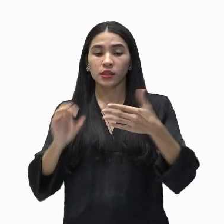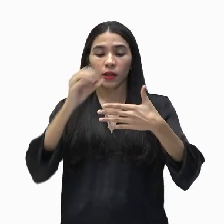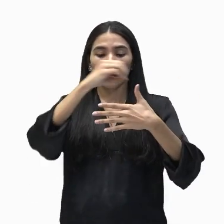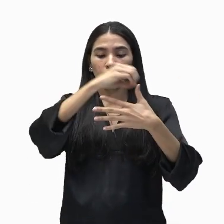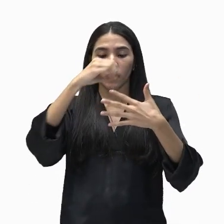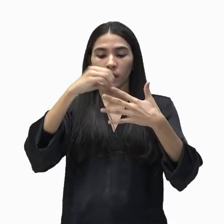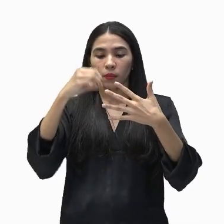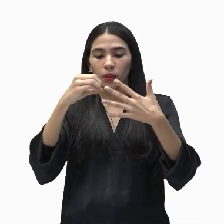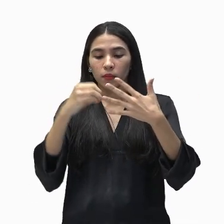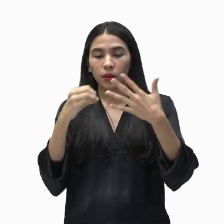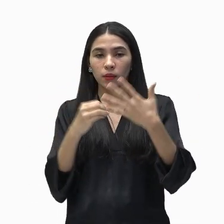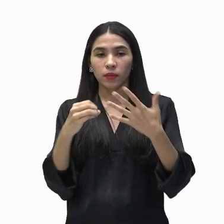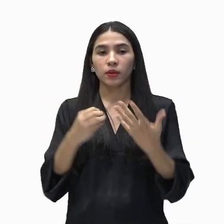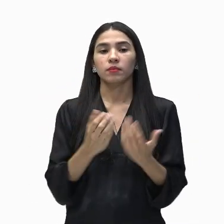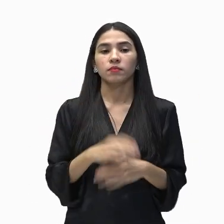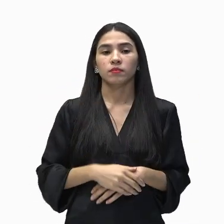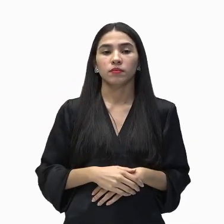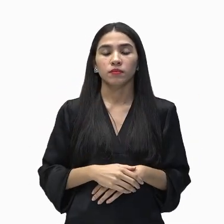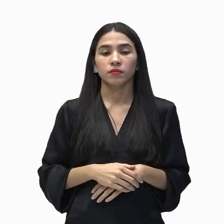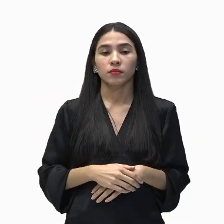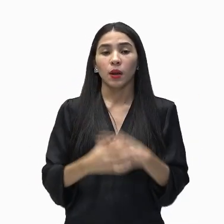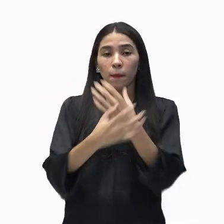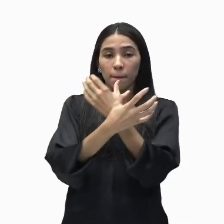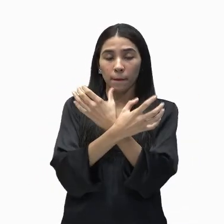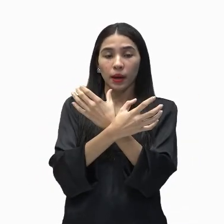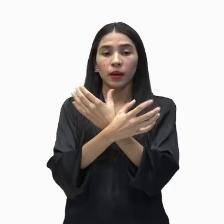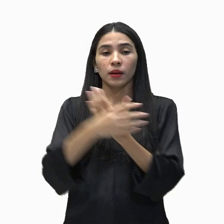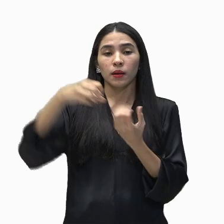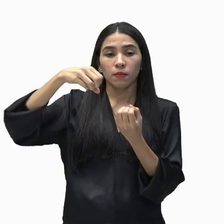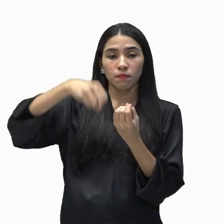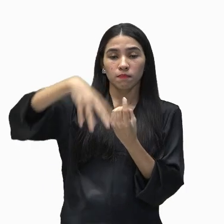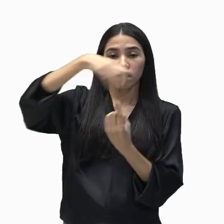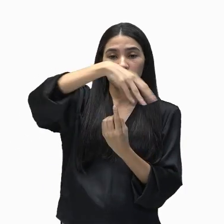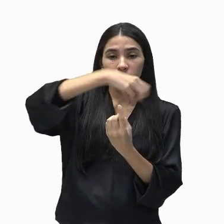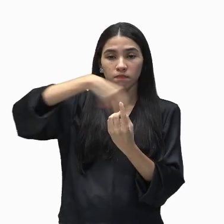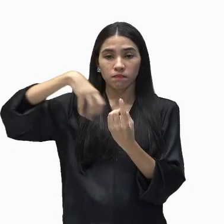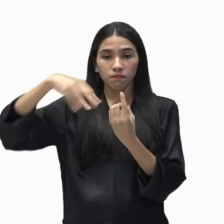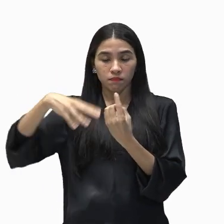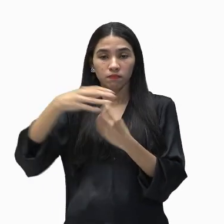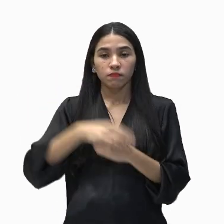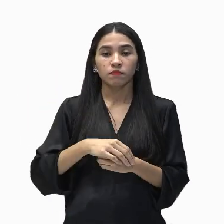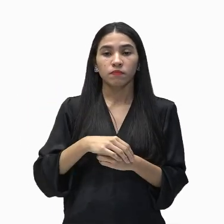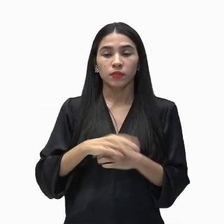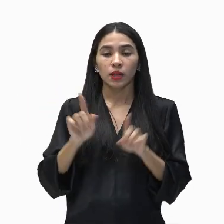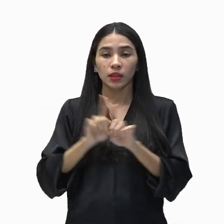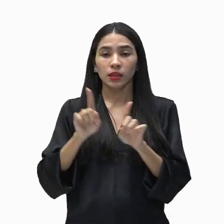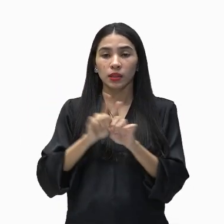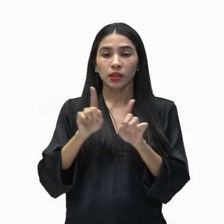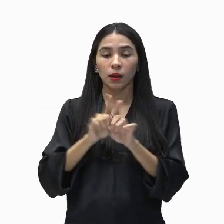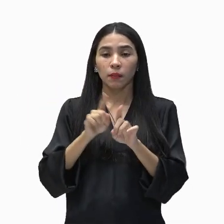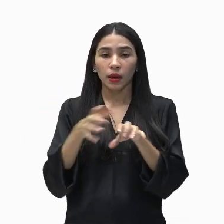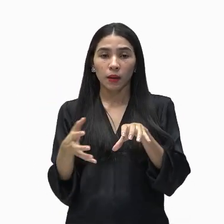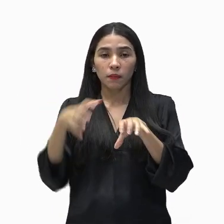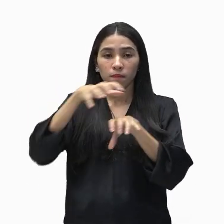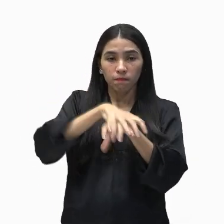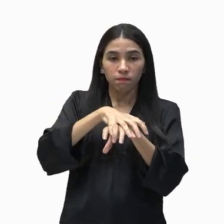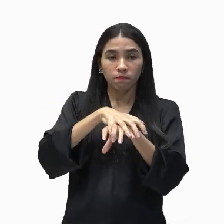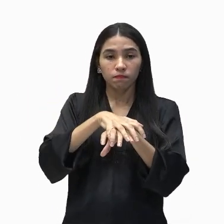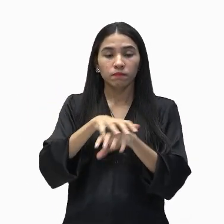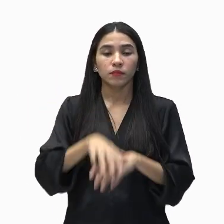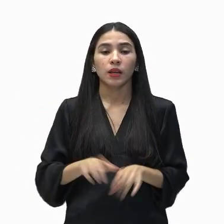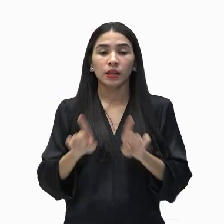Monera, Protista, Fungo, e o reino dos animais e os das plantas, que são os mais estudados. E agora a gente